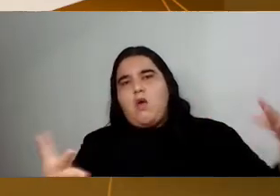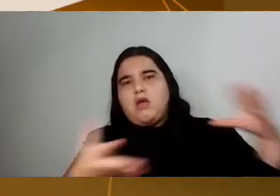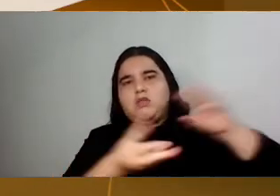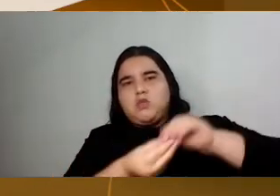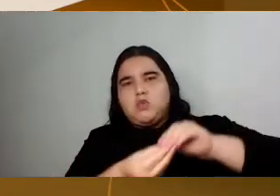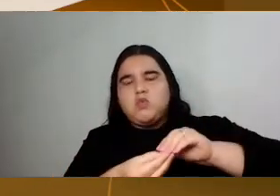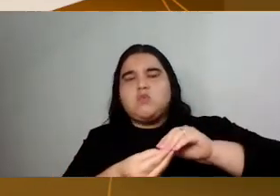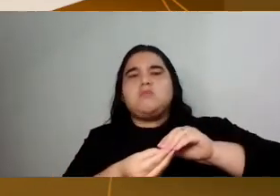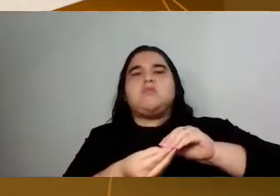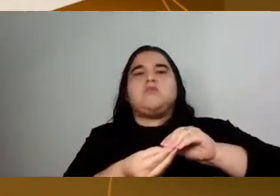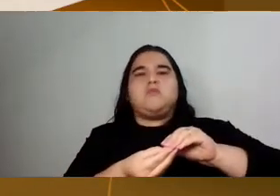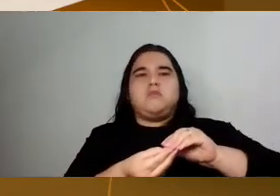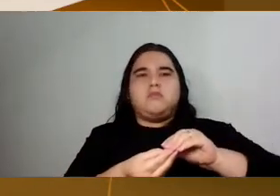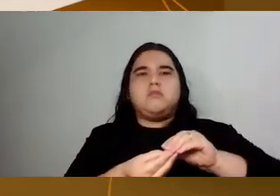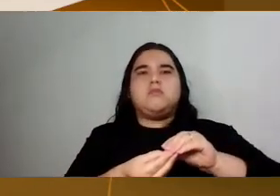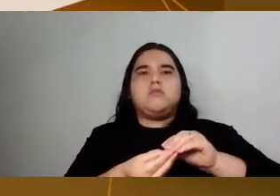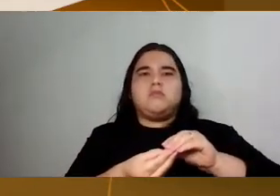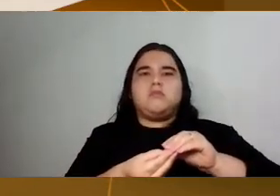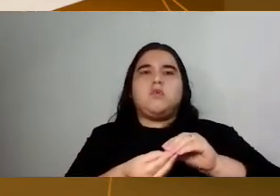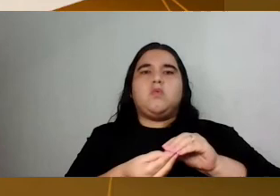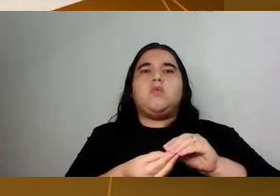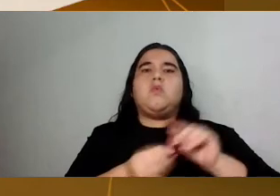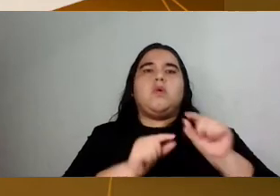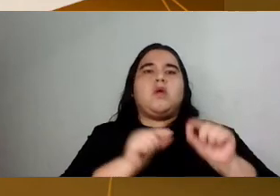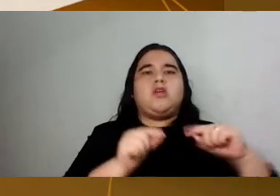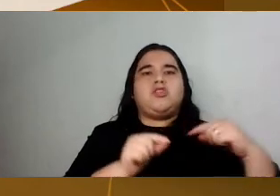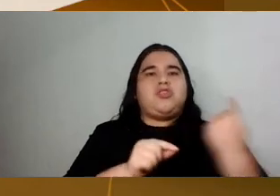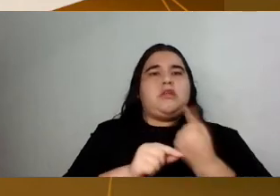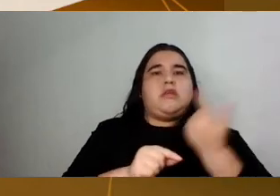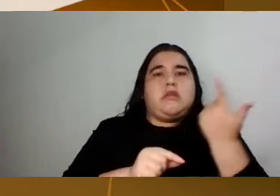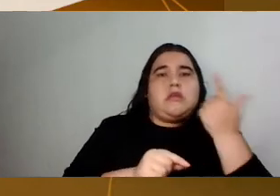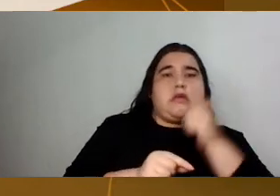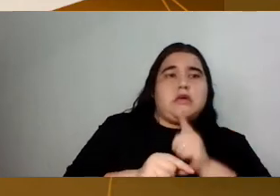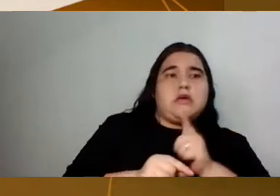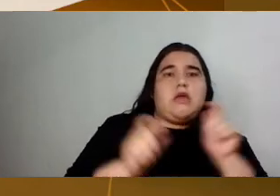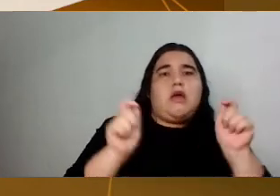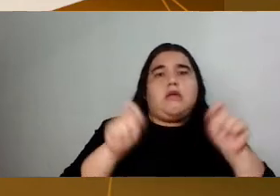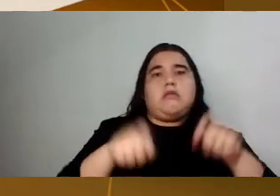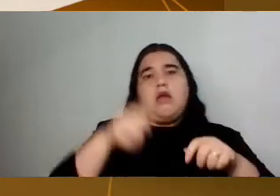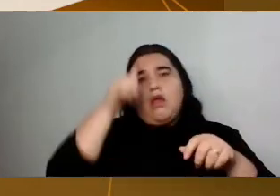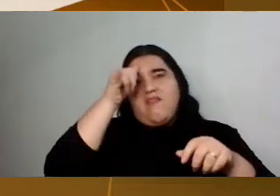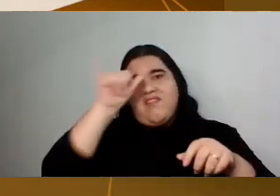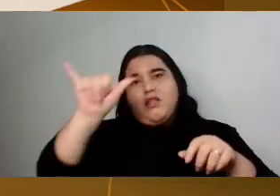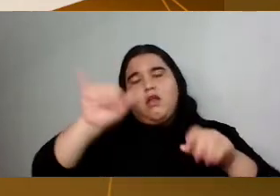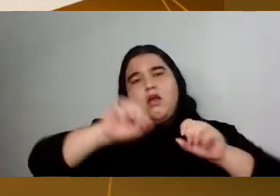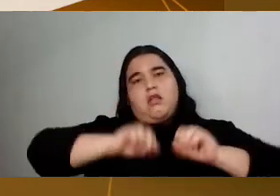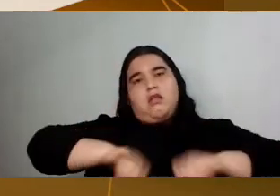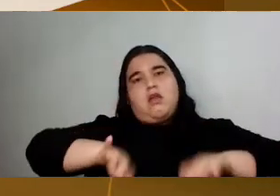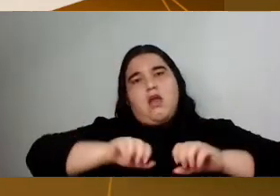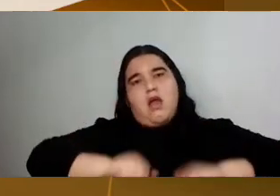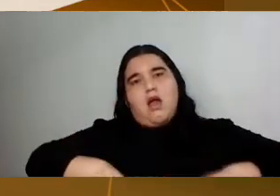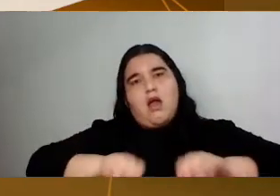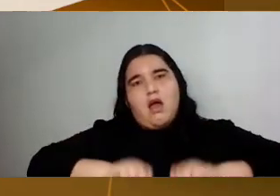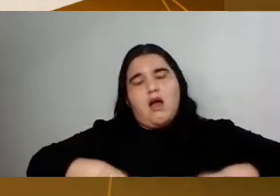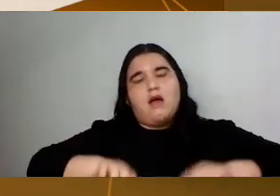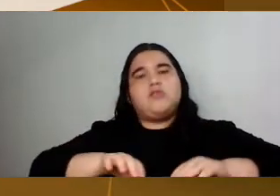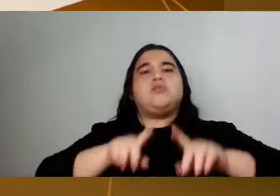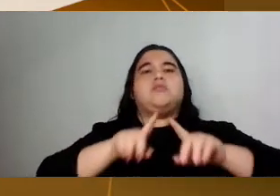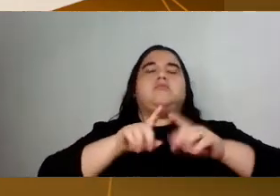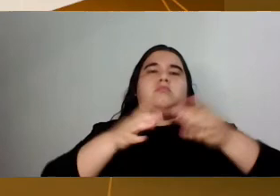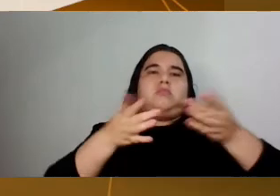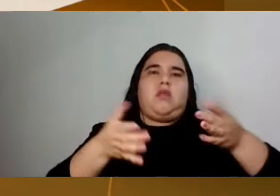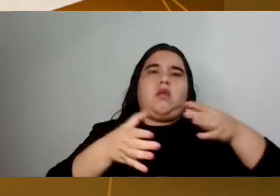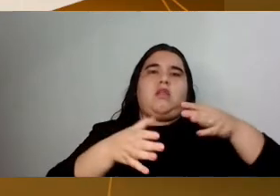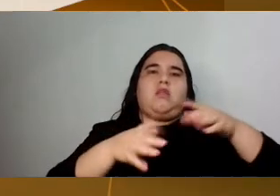consegue ganhar, né, evitar o custo operacional com esse projeto novo,